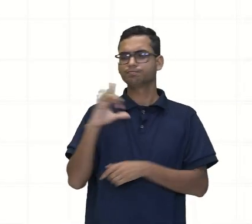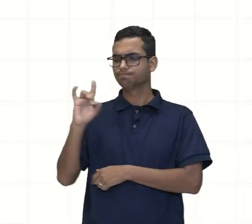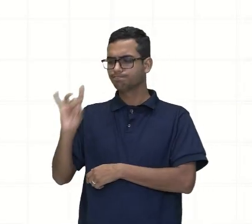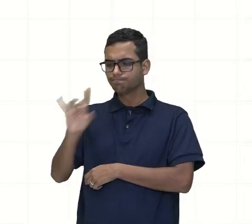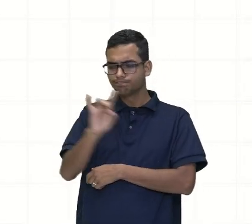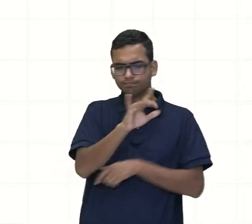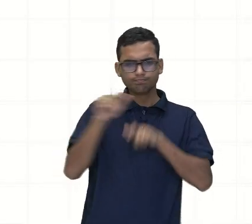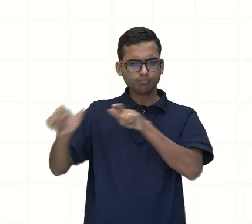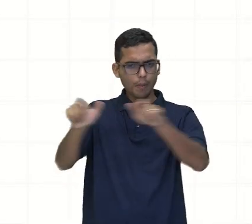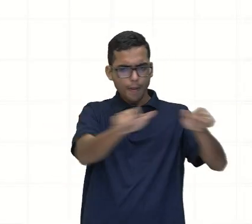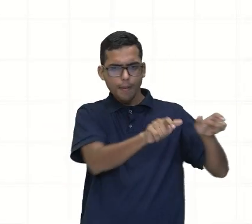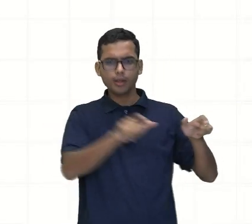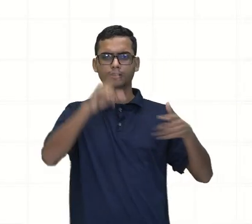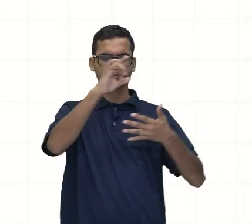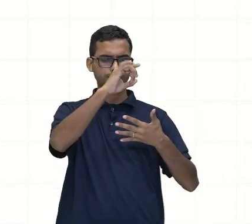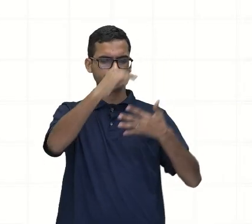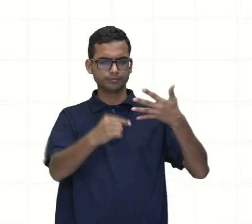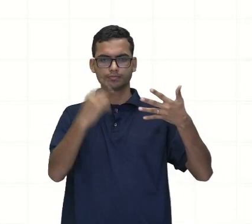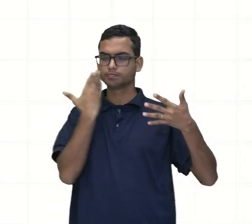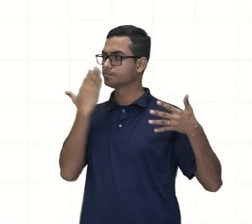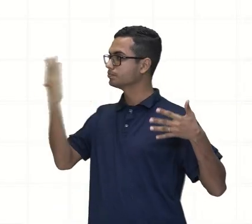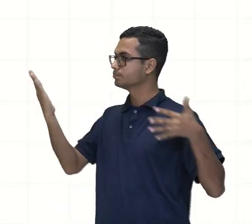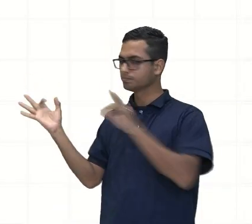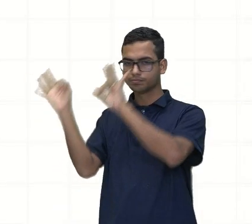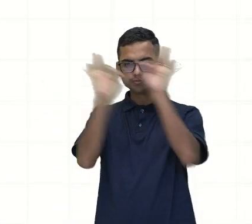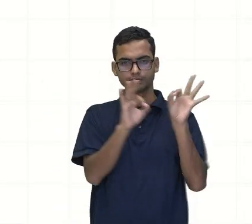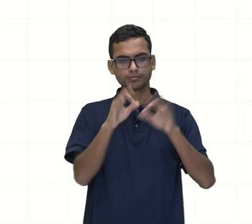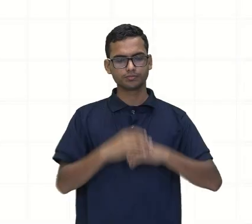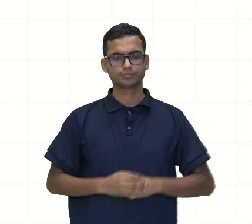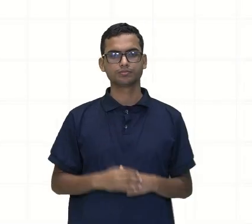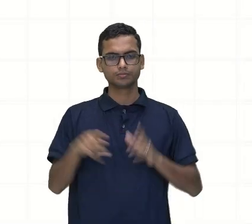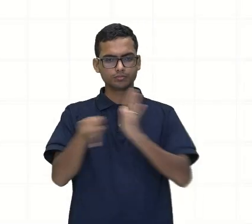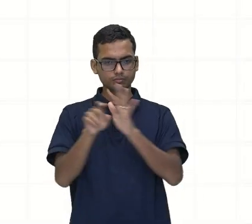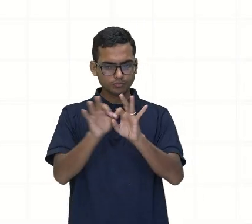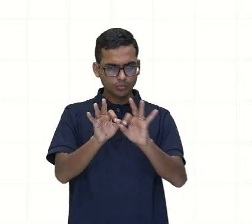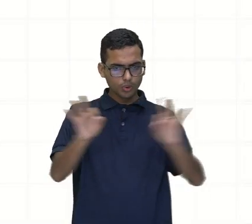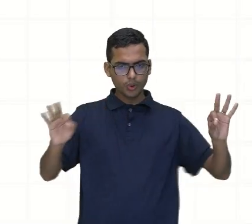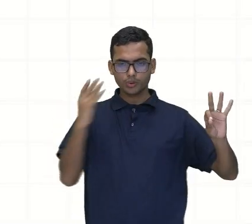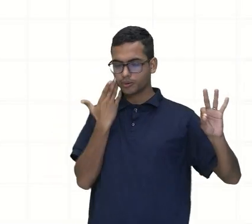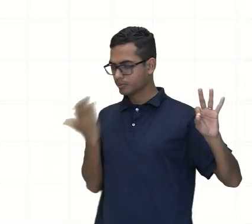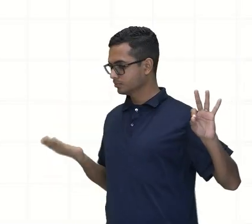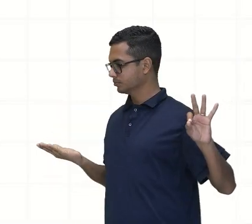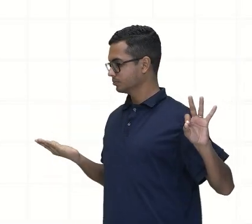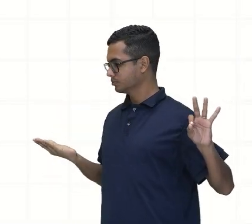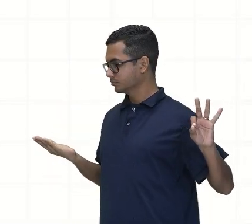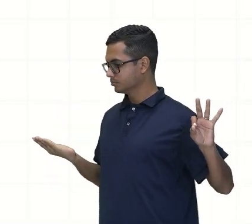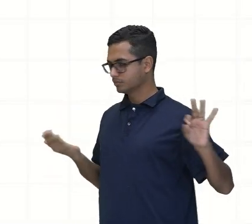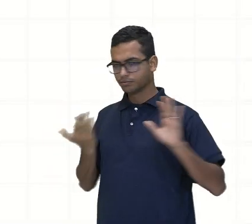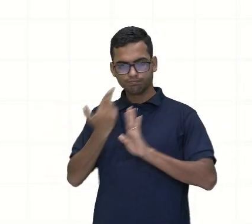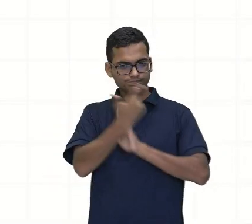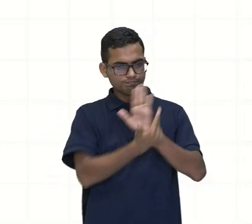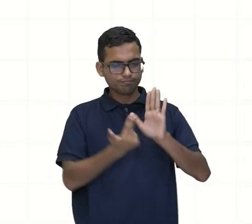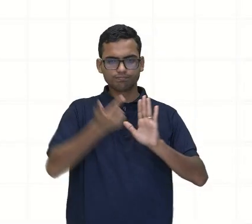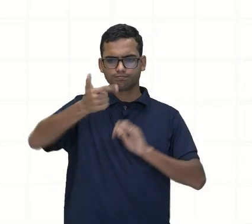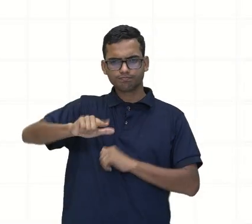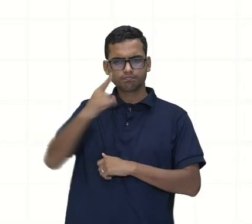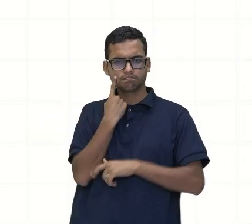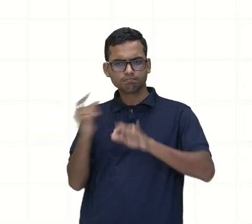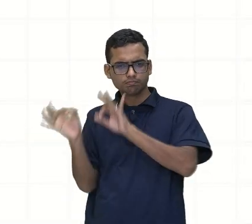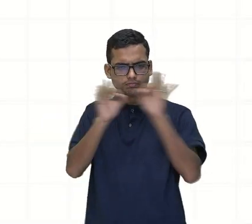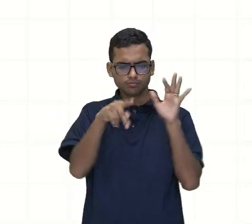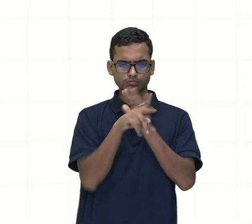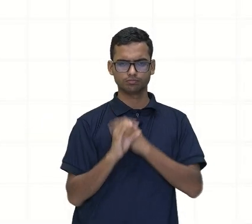das cidades aqui na reta numérica. Olha só, a reta numérica está desenhada novamente com